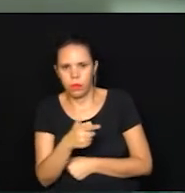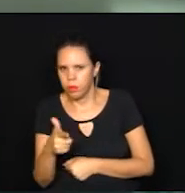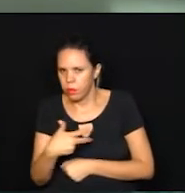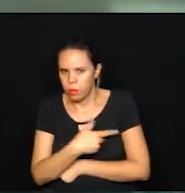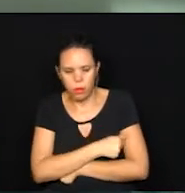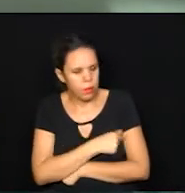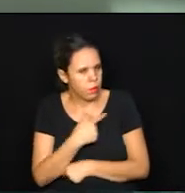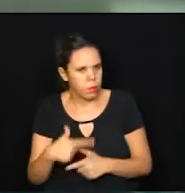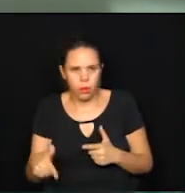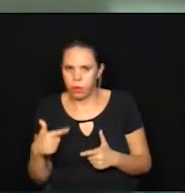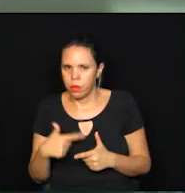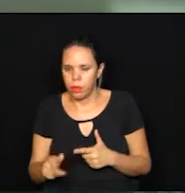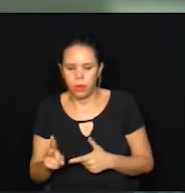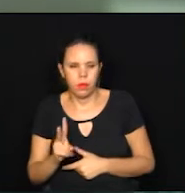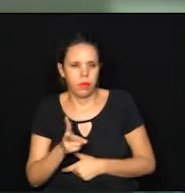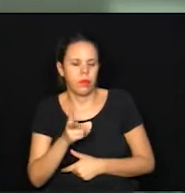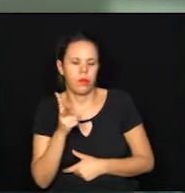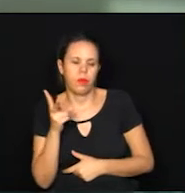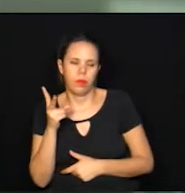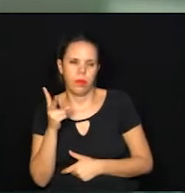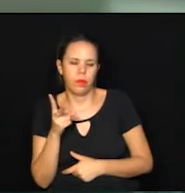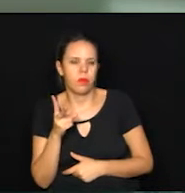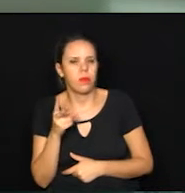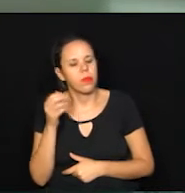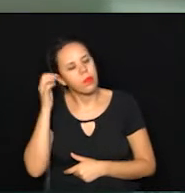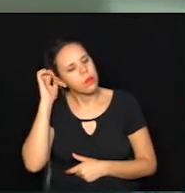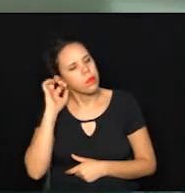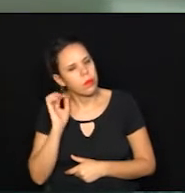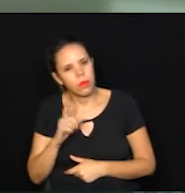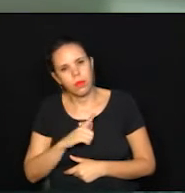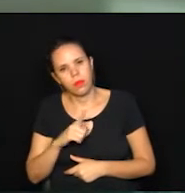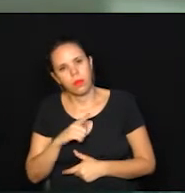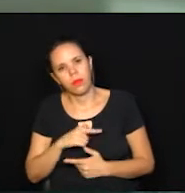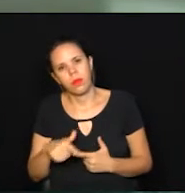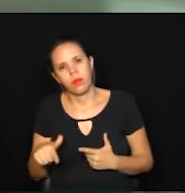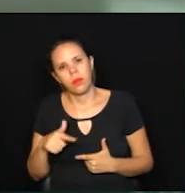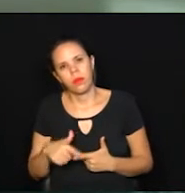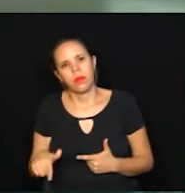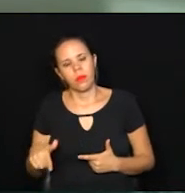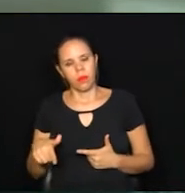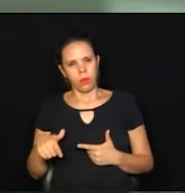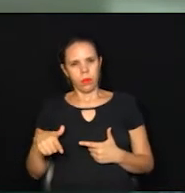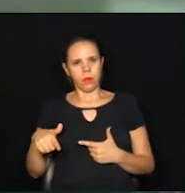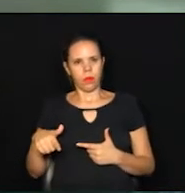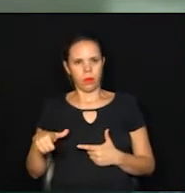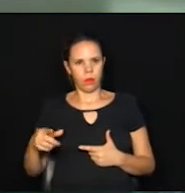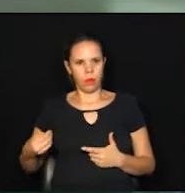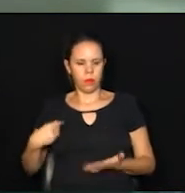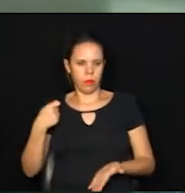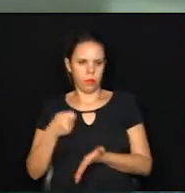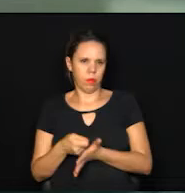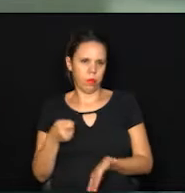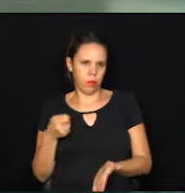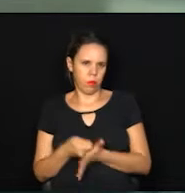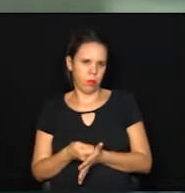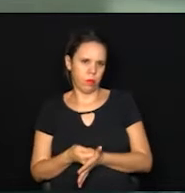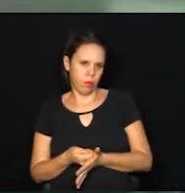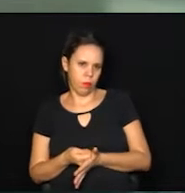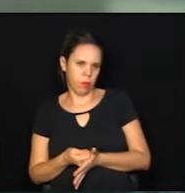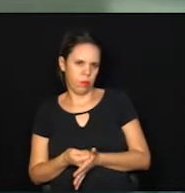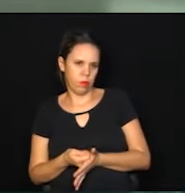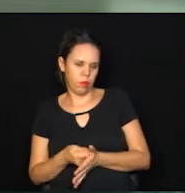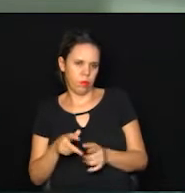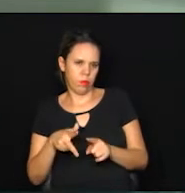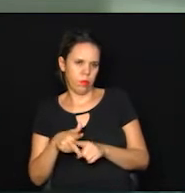vacina, o problema continua, persiste. Exato. Então você tem um problema que exige um